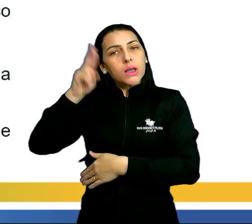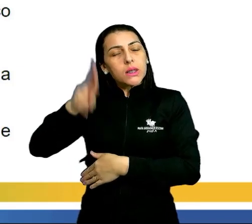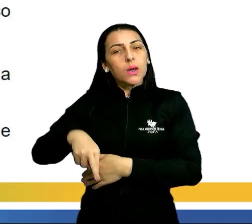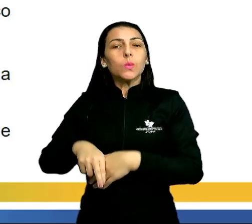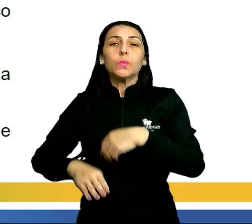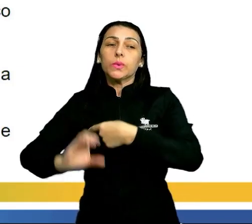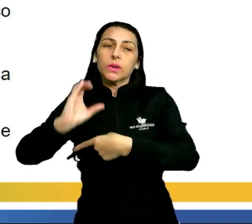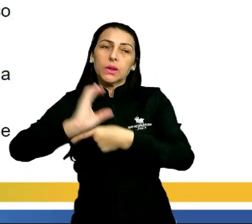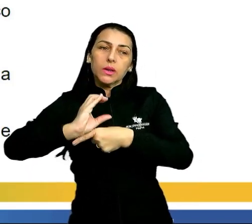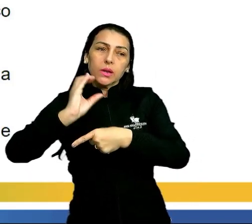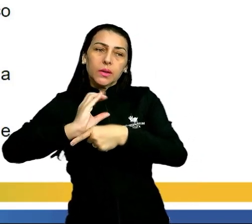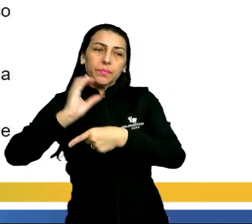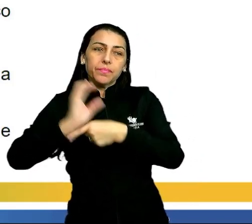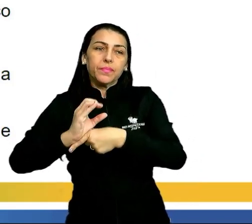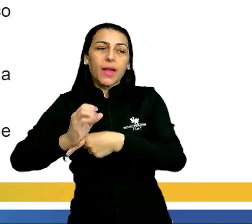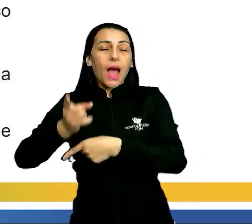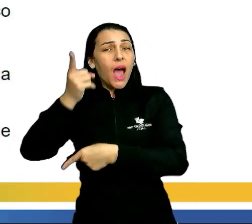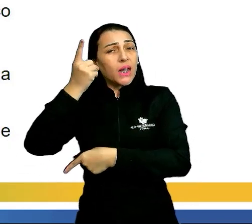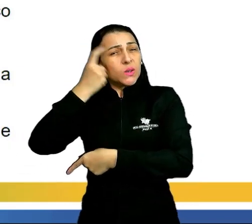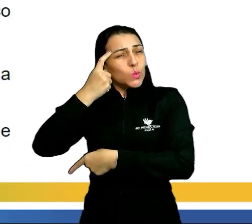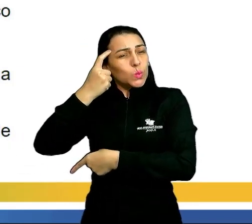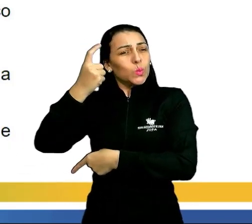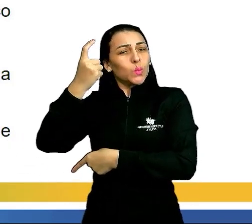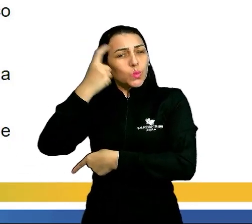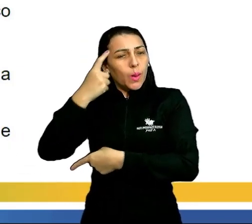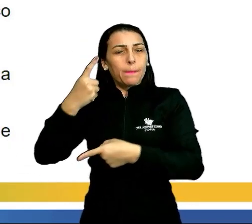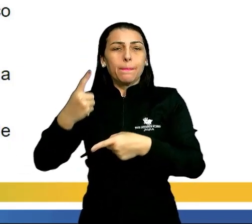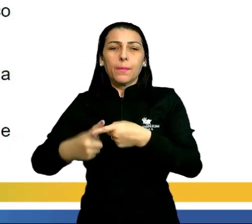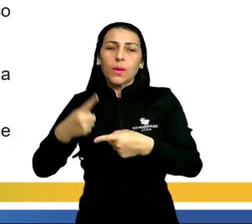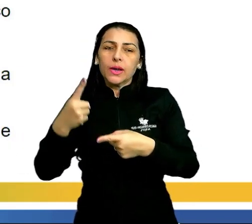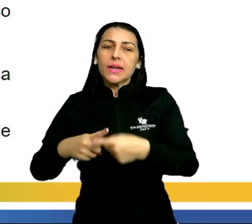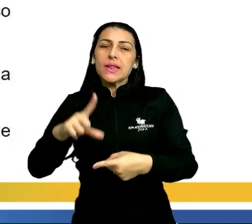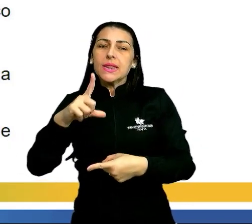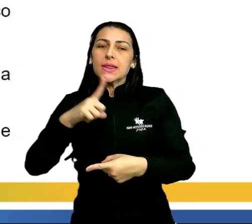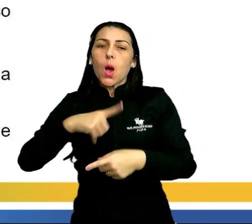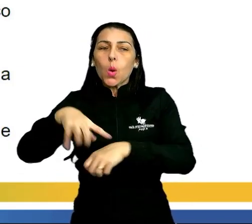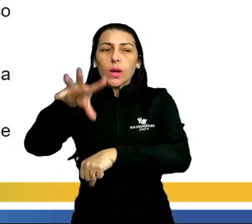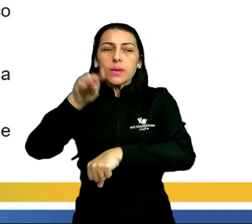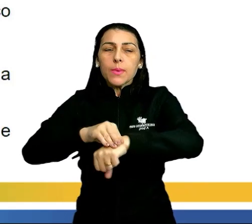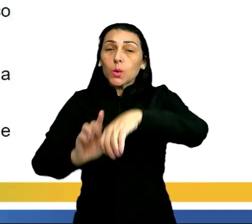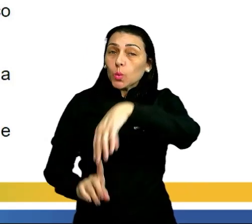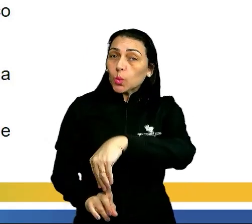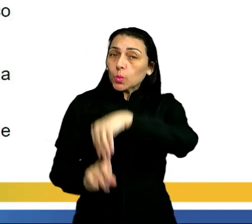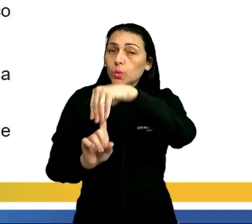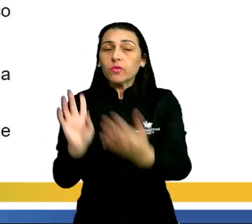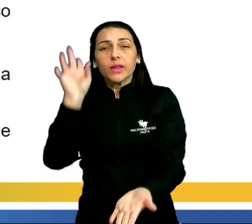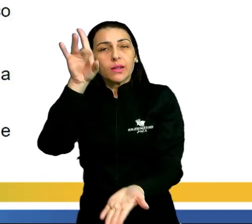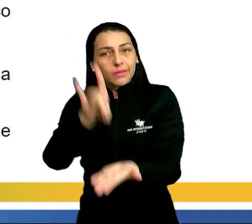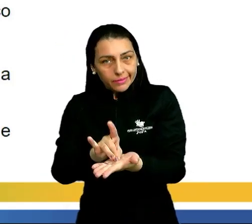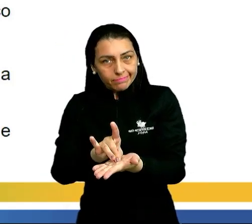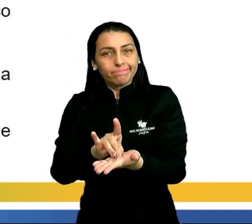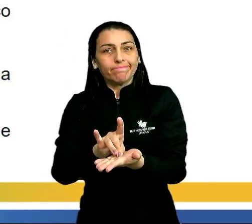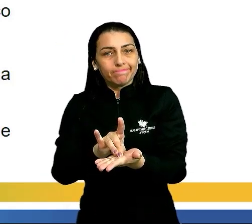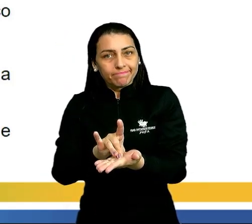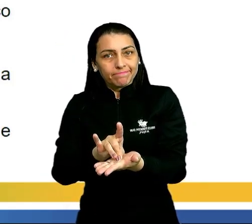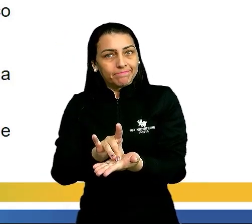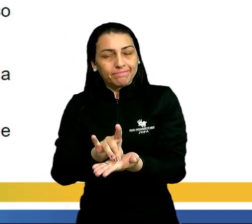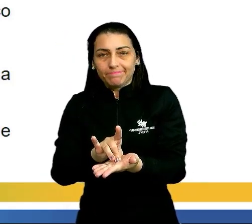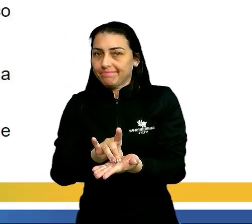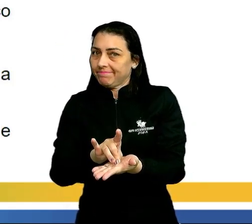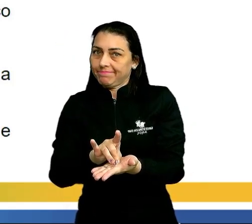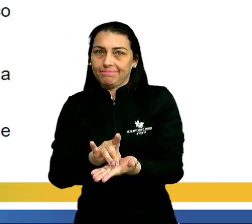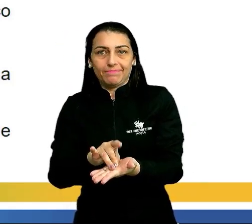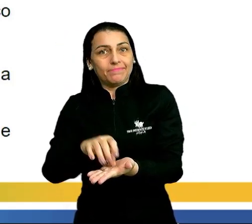Então, letra C. É racionalista, porque considera que existe um conhecimento único e verdadeiro. Isso aí é